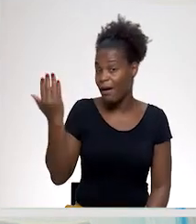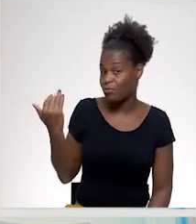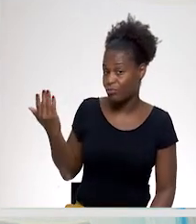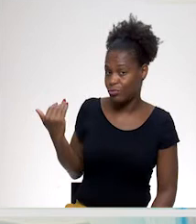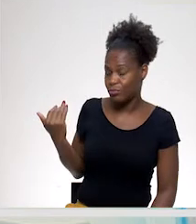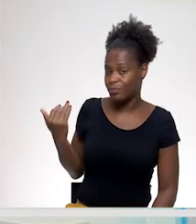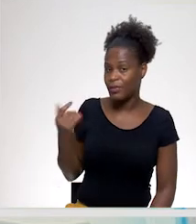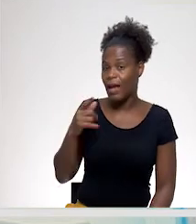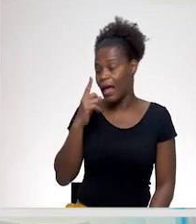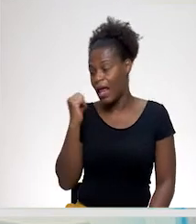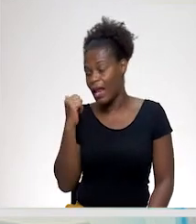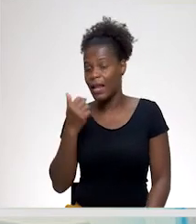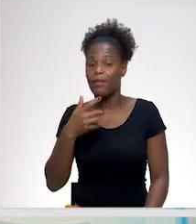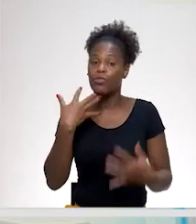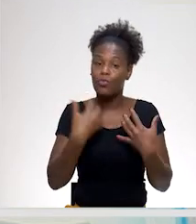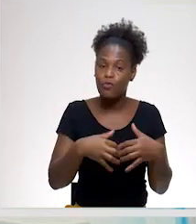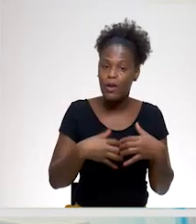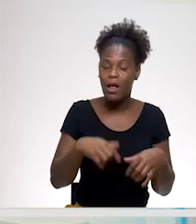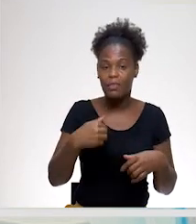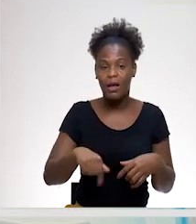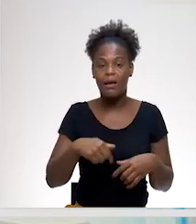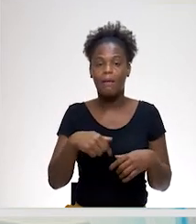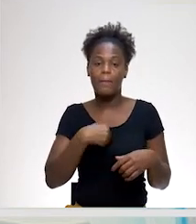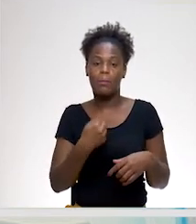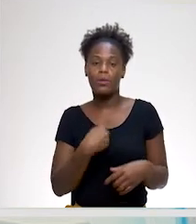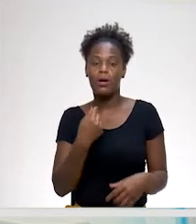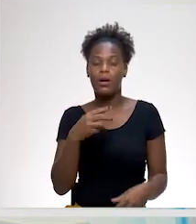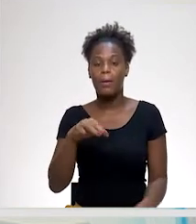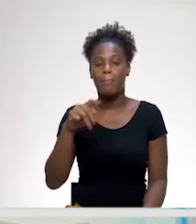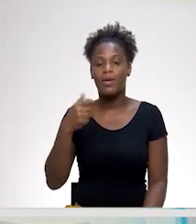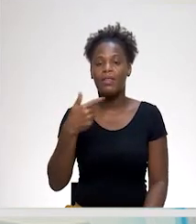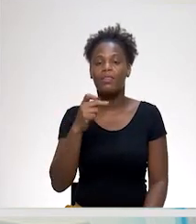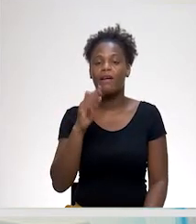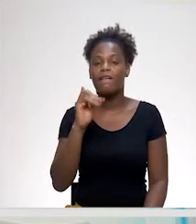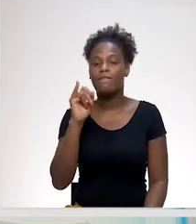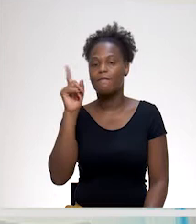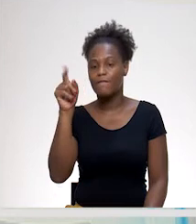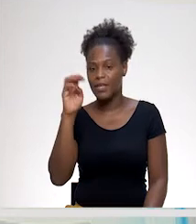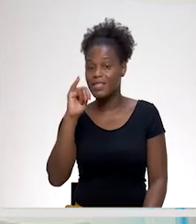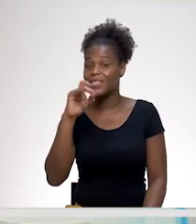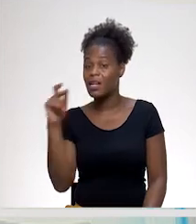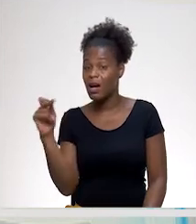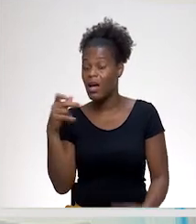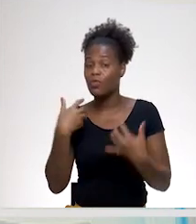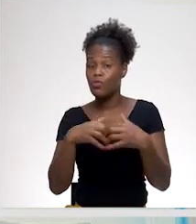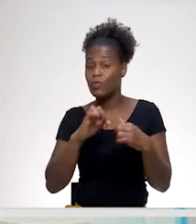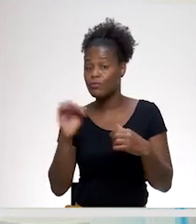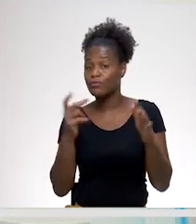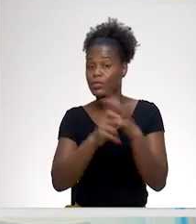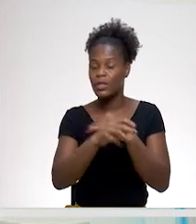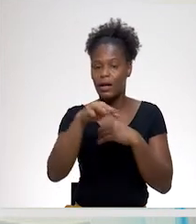visto anteriormente, a duvidar da própria metafísica, ou seja, a sua dúvida atinge